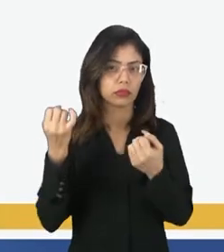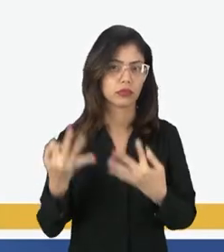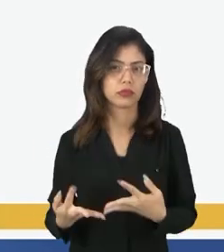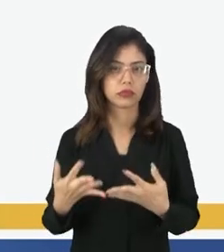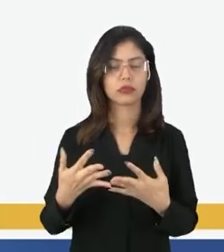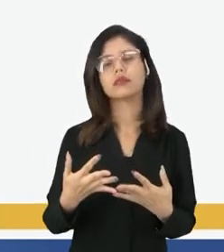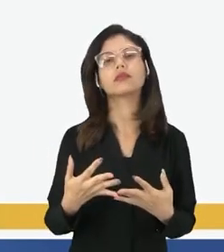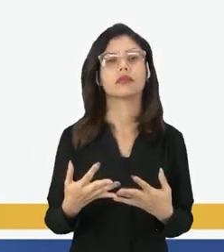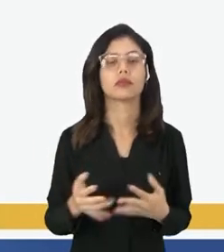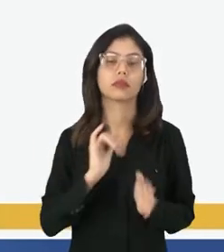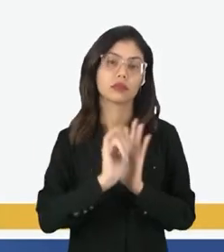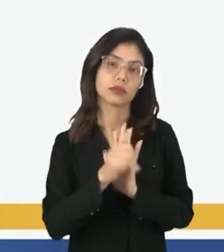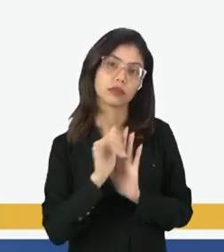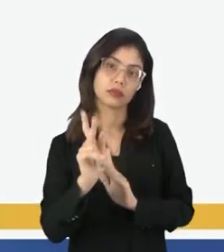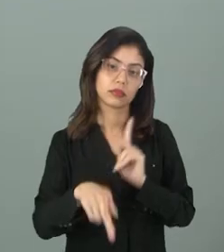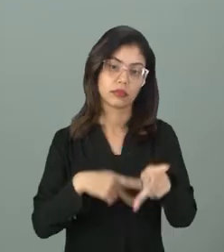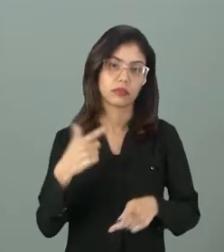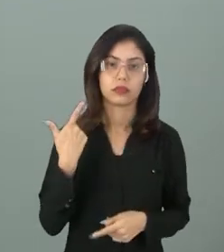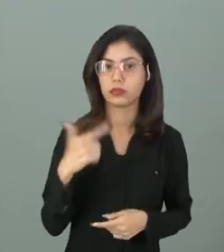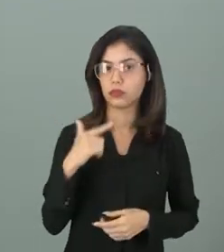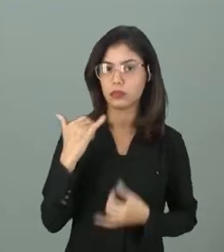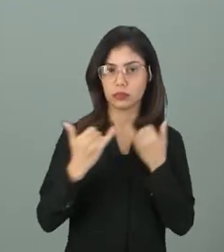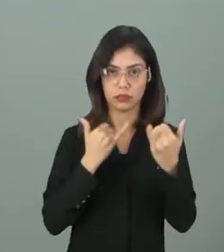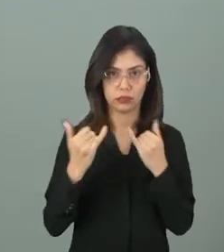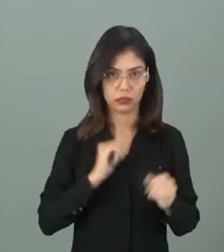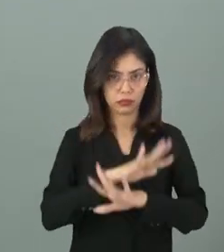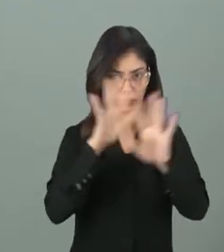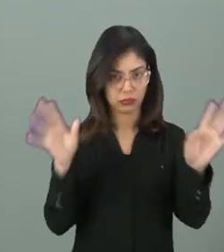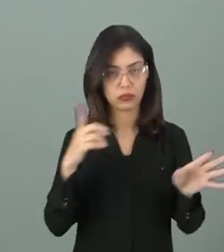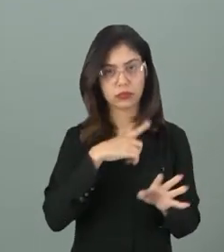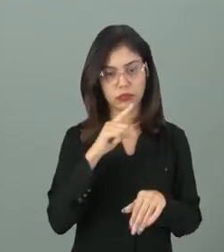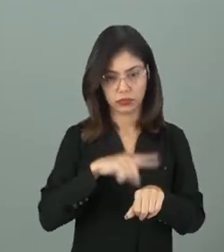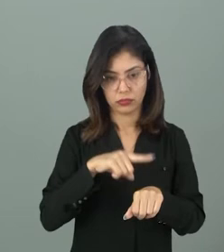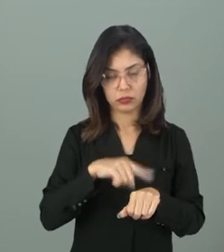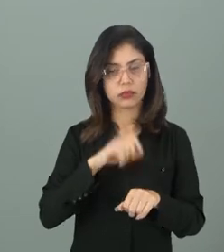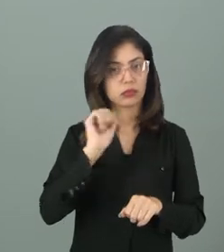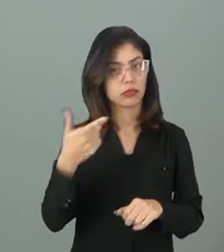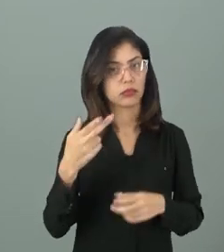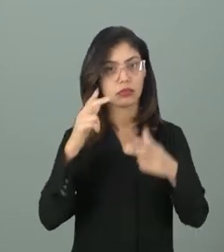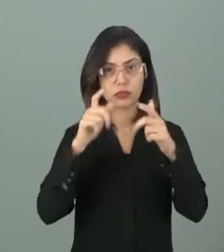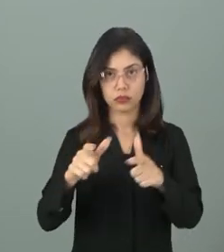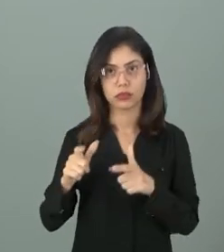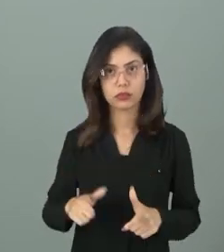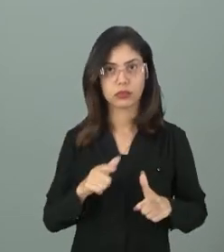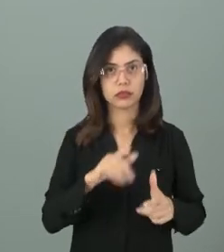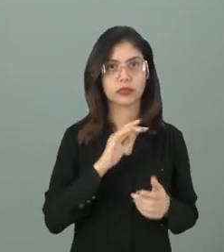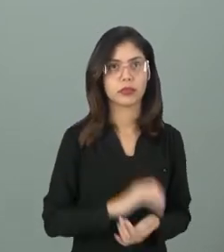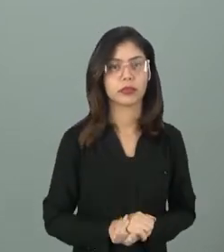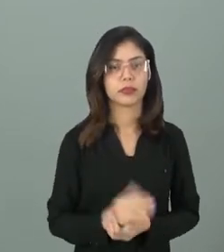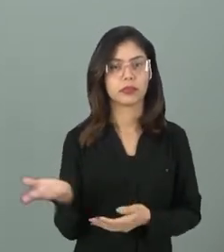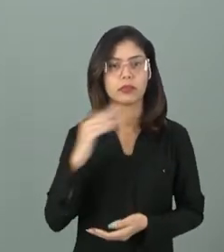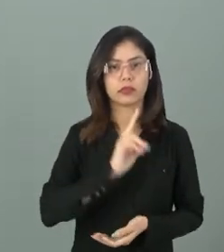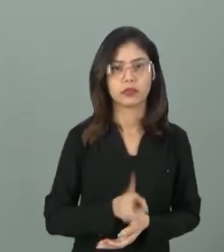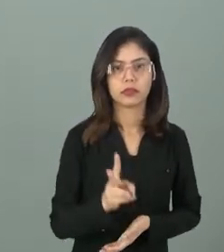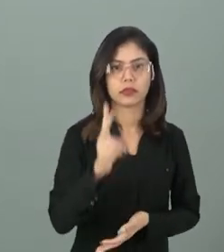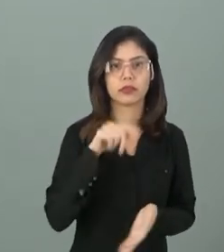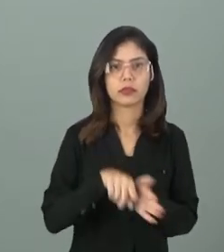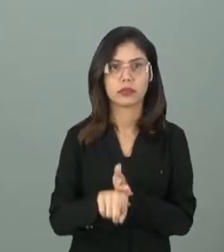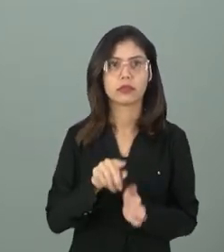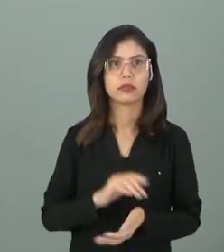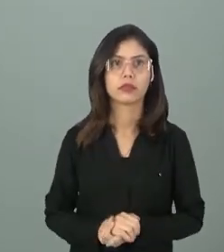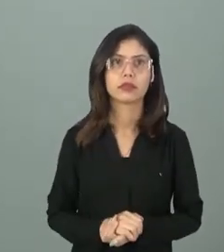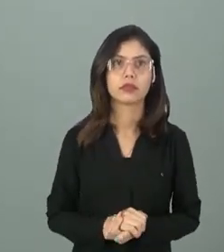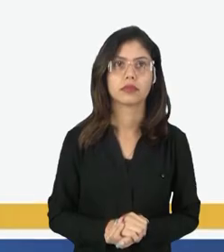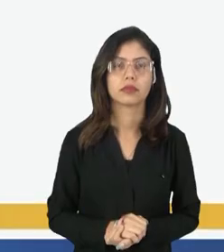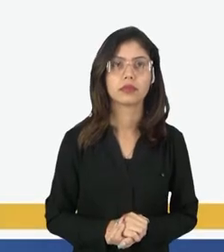como expliquei conto Popular não tem essa informação e vez cai o tempo ou espaço Tá bom vamos lá continuando as